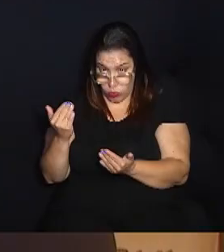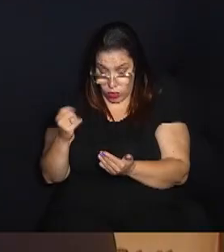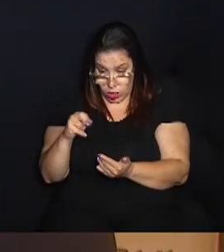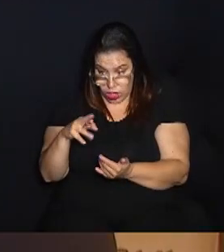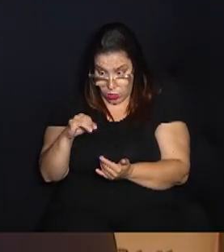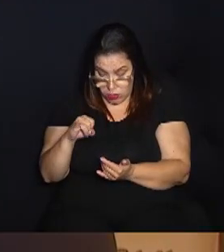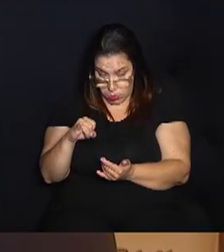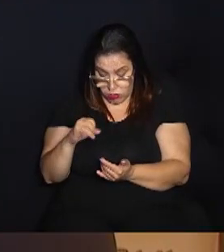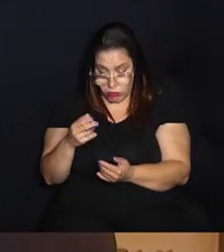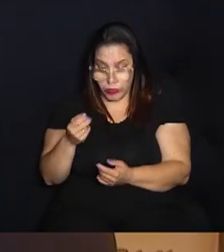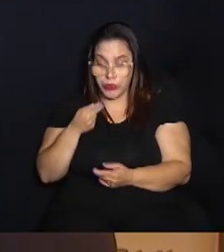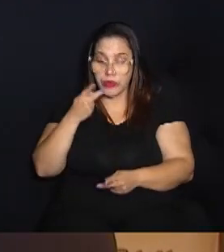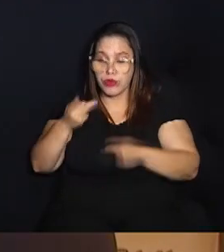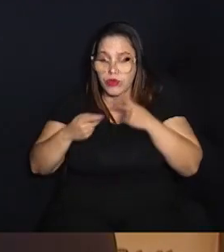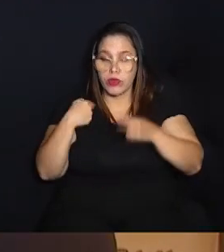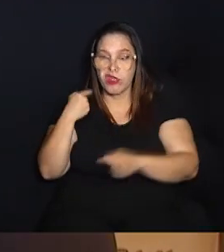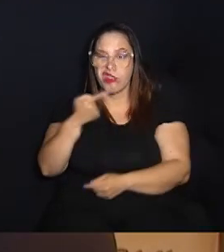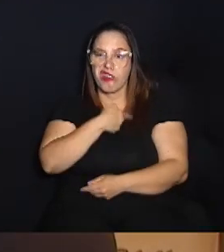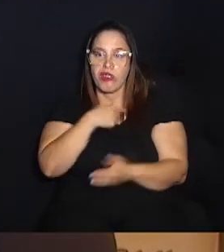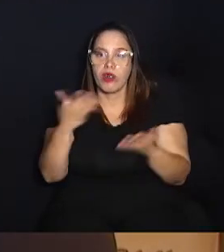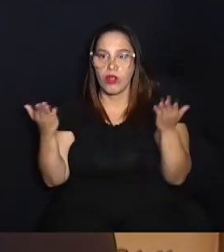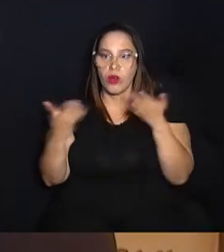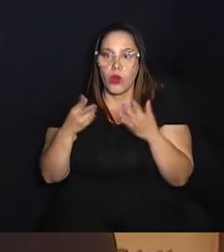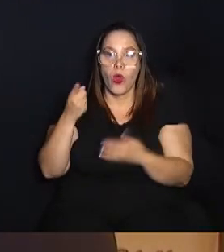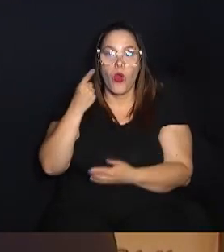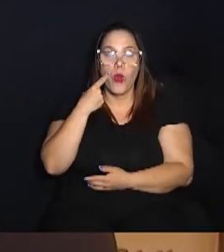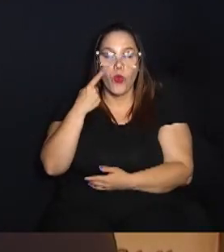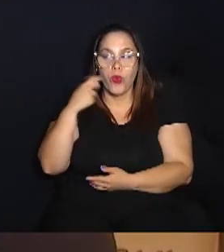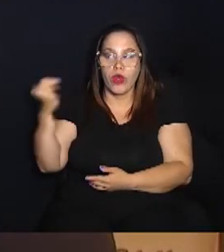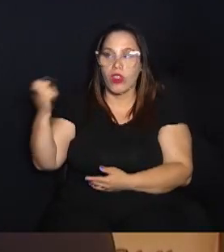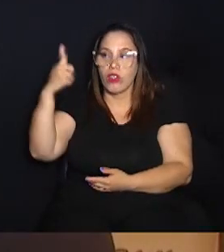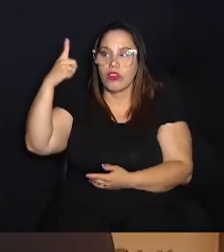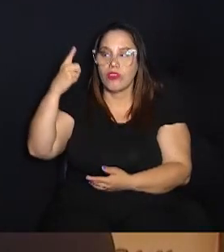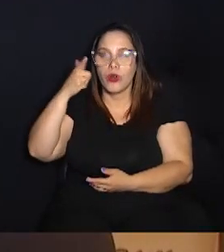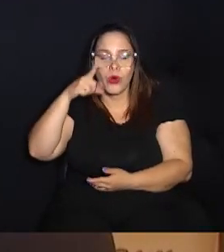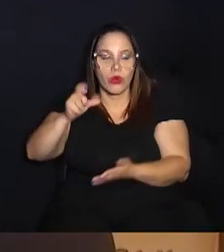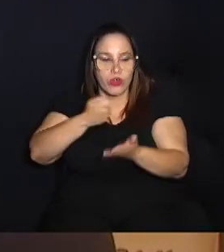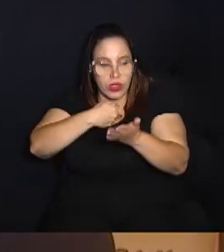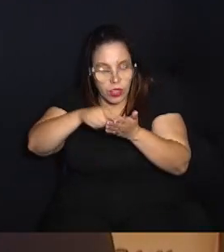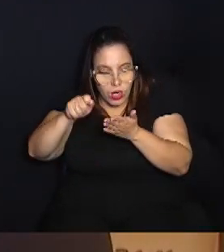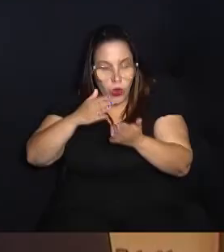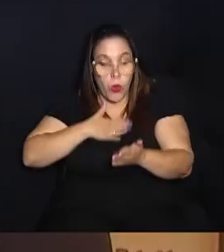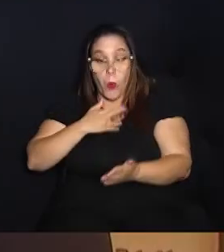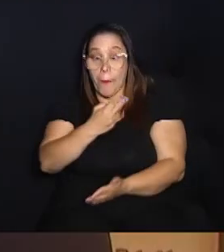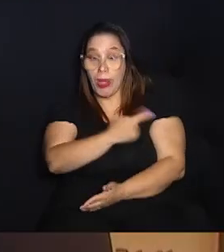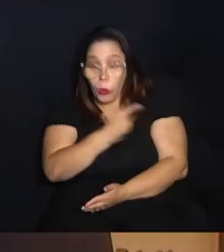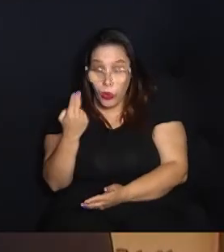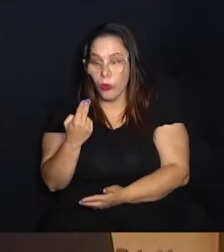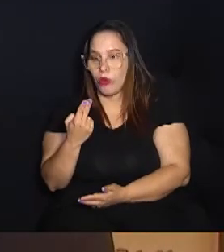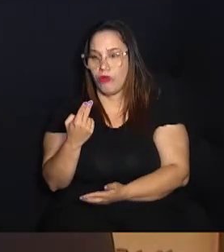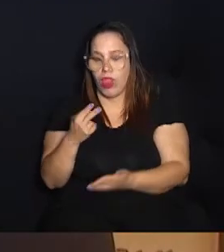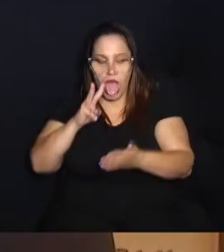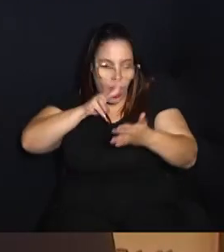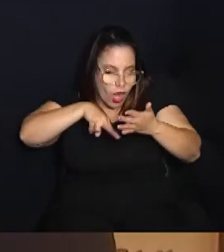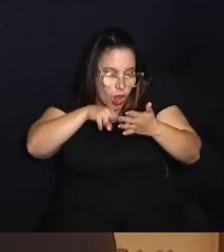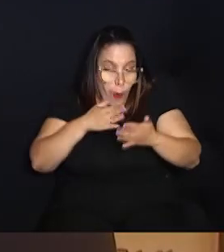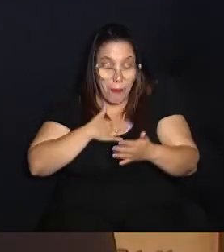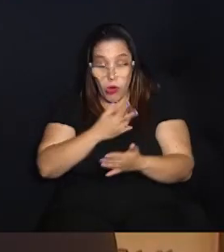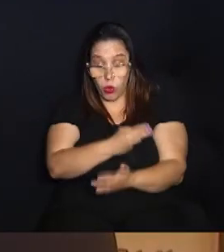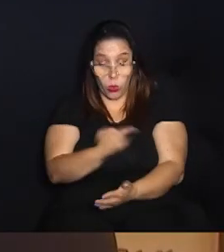semi-analfabeto, dizer para nós, hoje eu vi a luz, porque eu consegui escrever o meu nome, porque eu consegui ler o meu